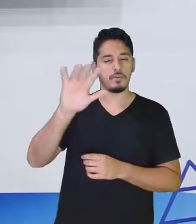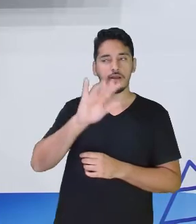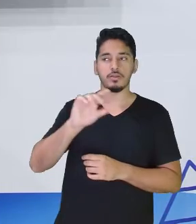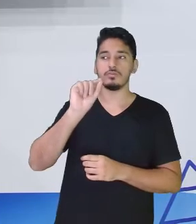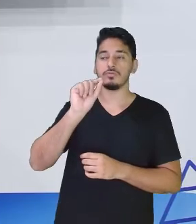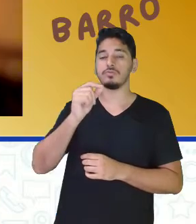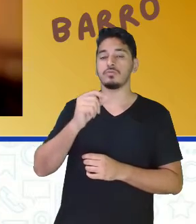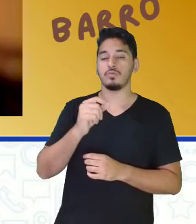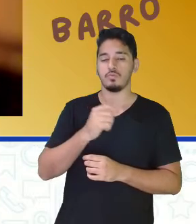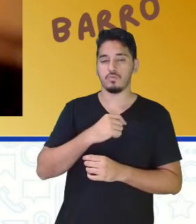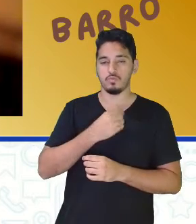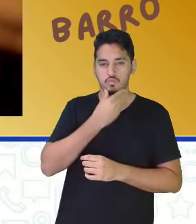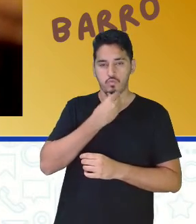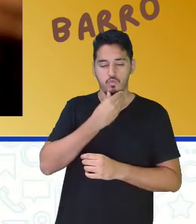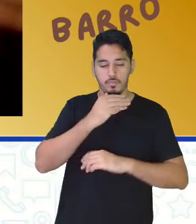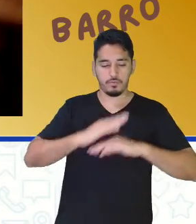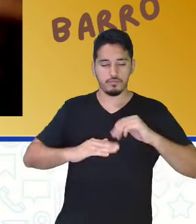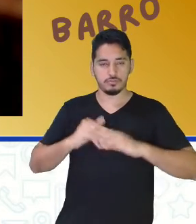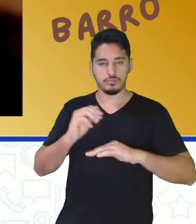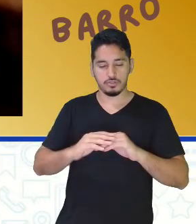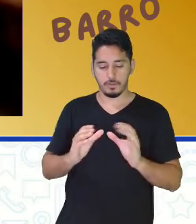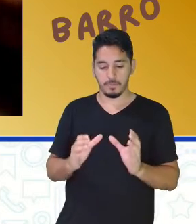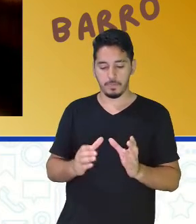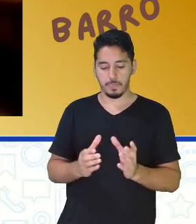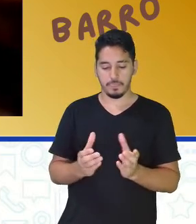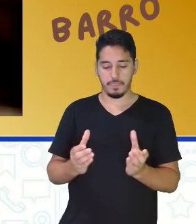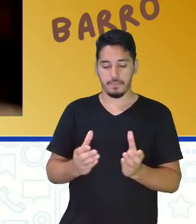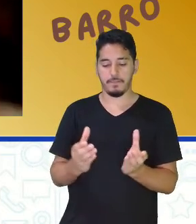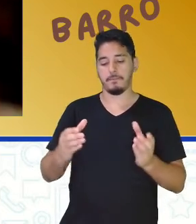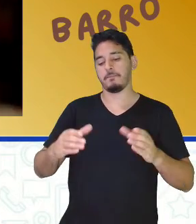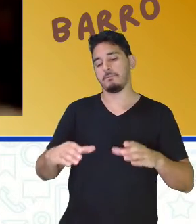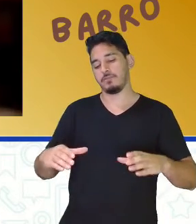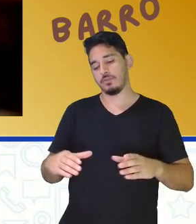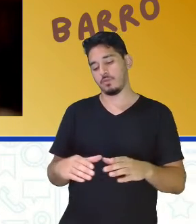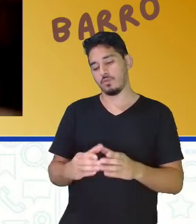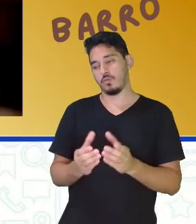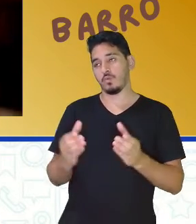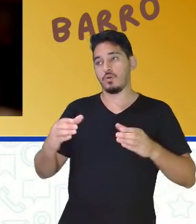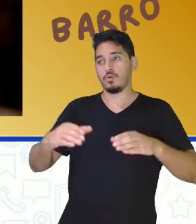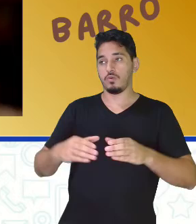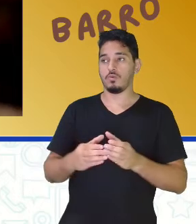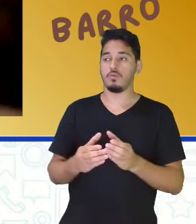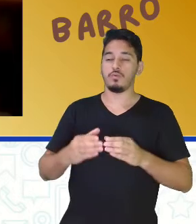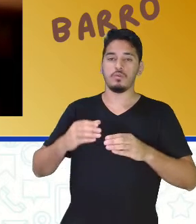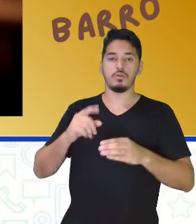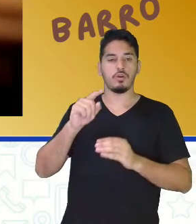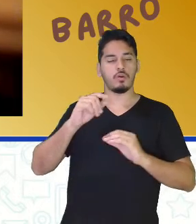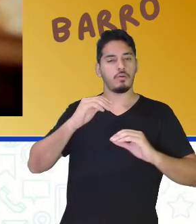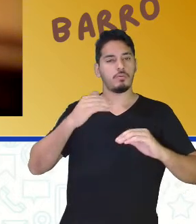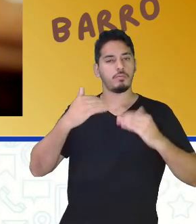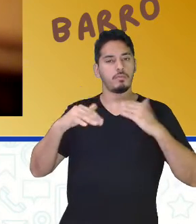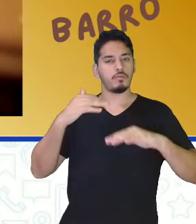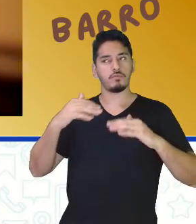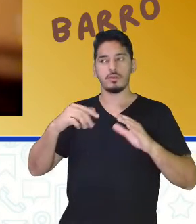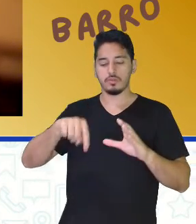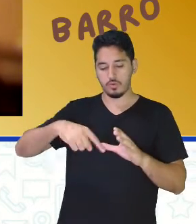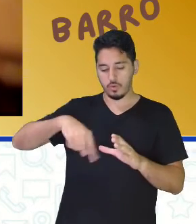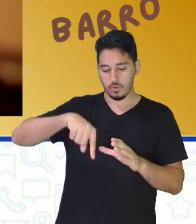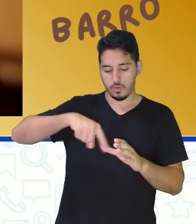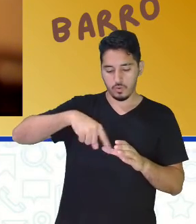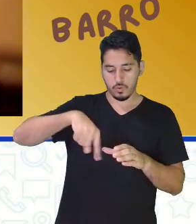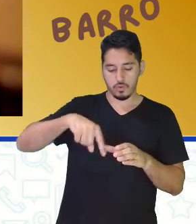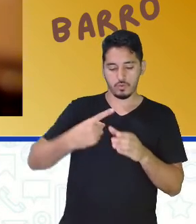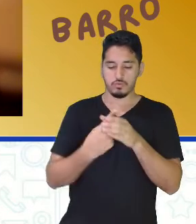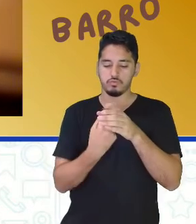onde o oleiro está, né, modelando ali uma peça. Vejam que tanto o movimento da mesa, que